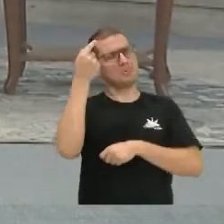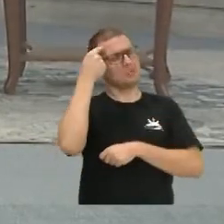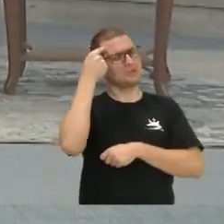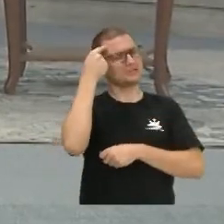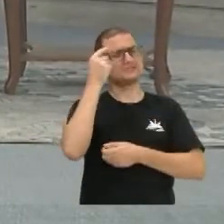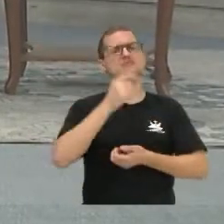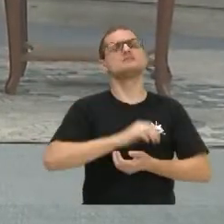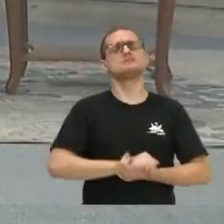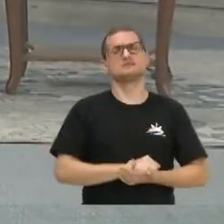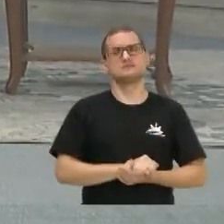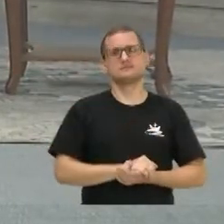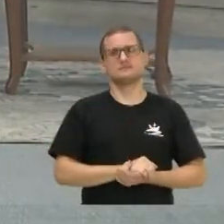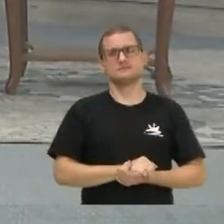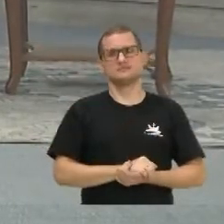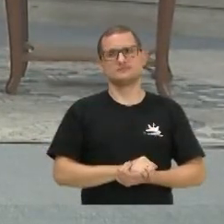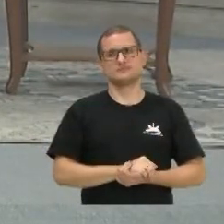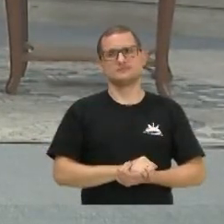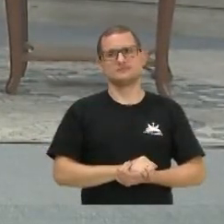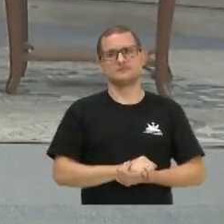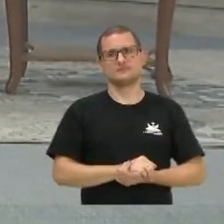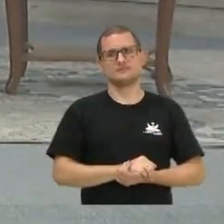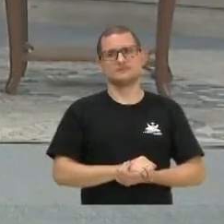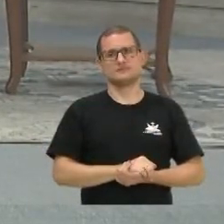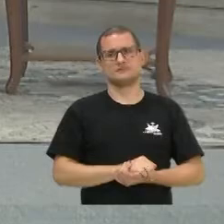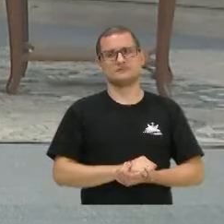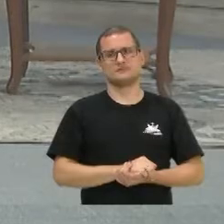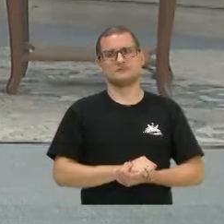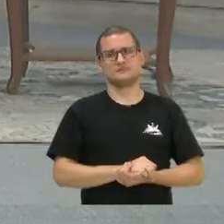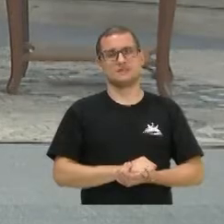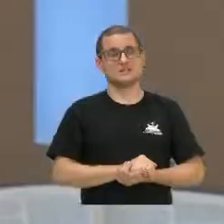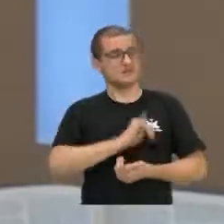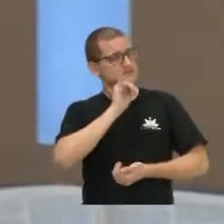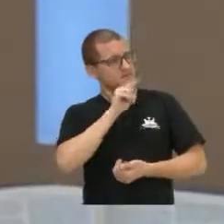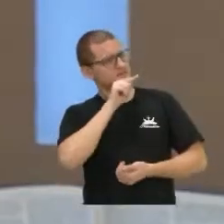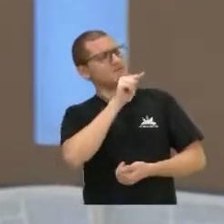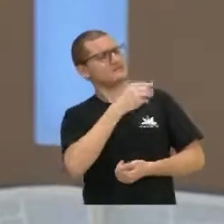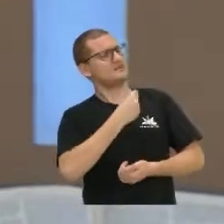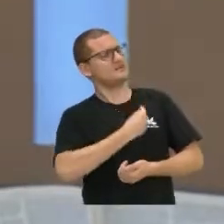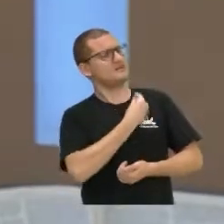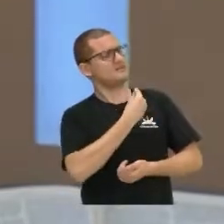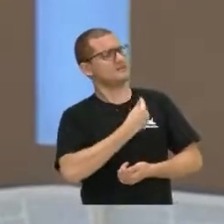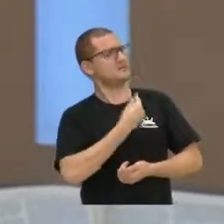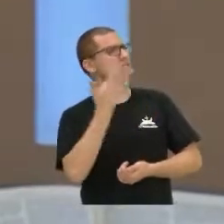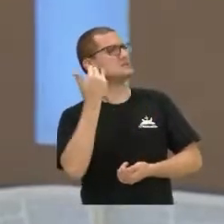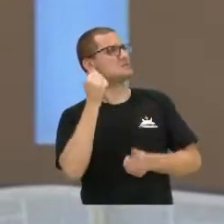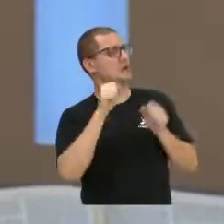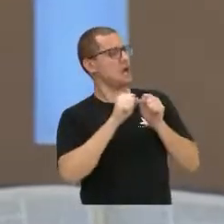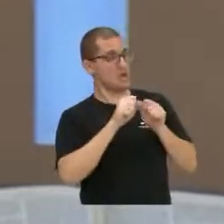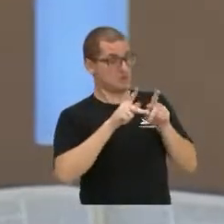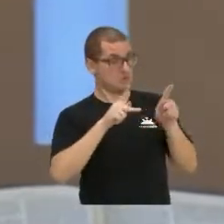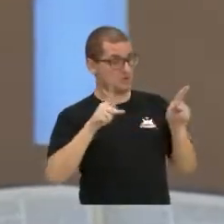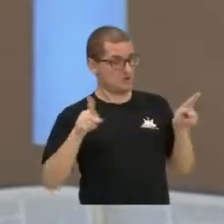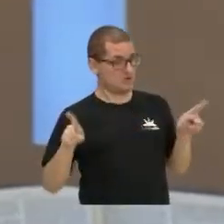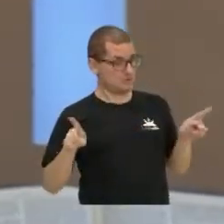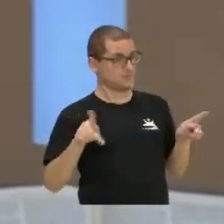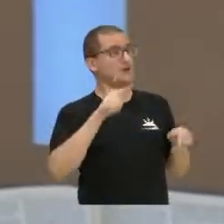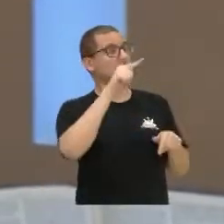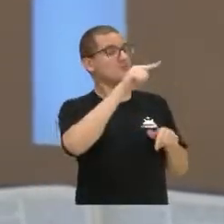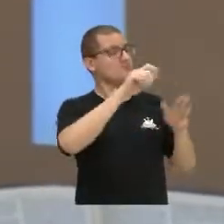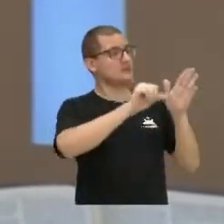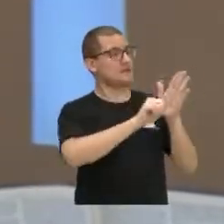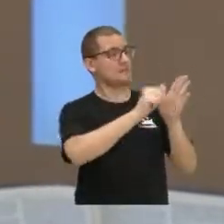era aí sim você viver sem o tempo do apocalipse você seria a primeira